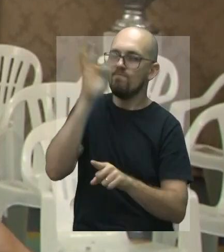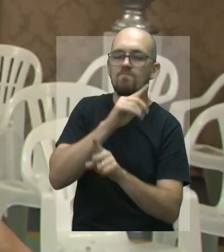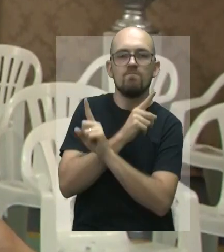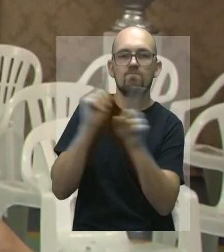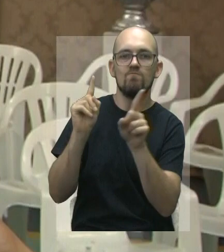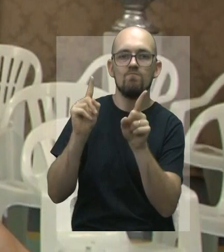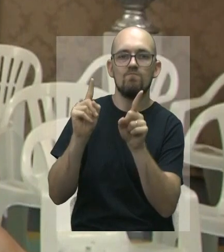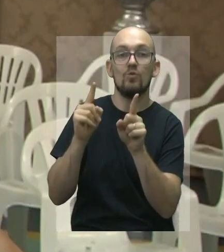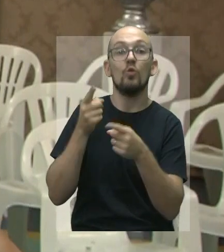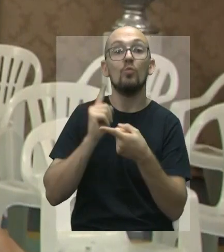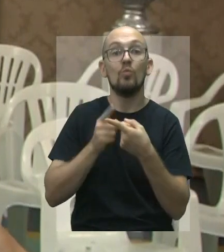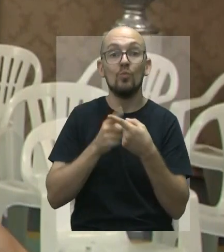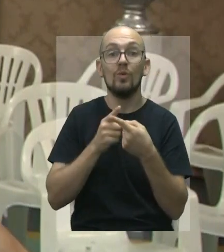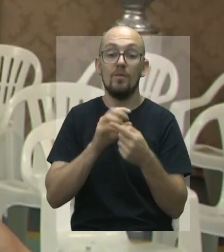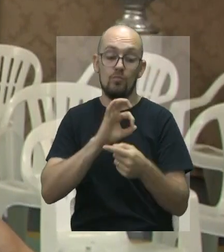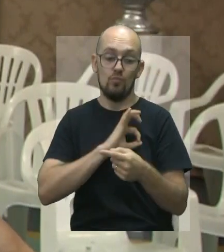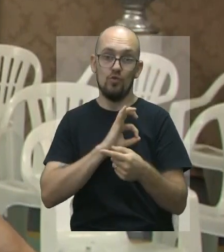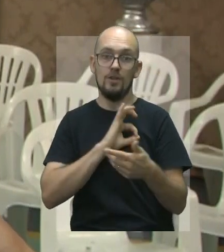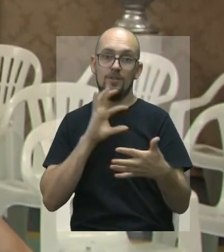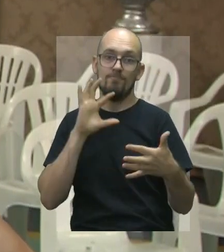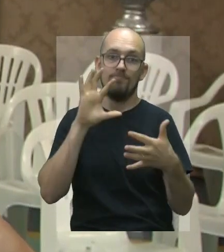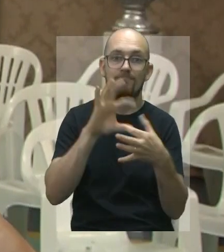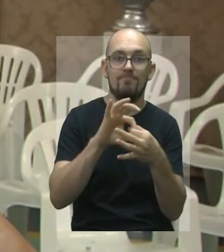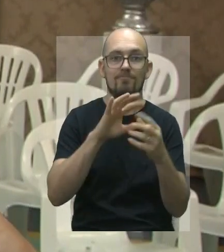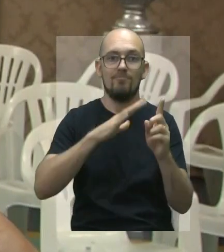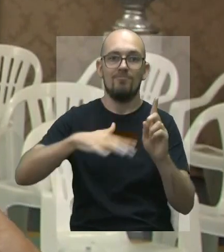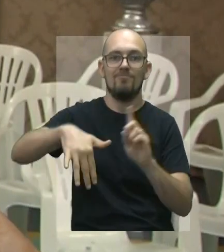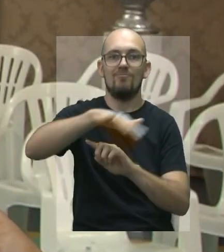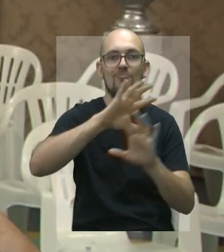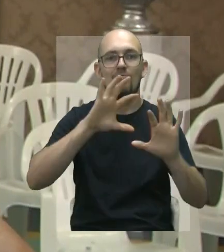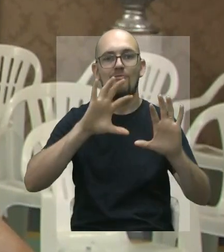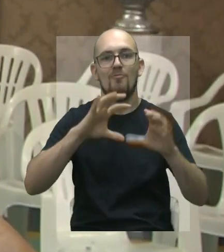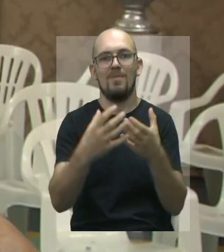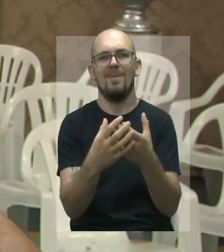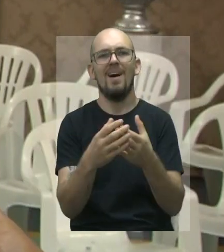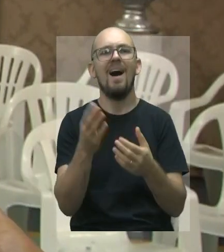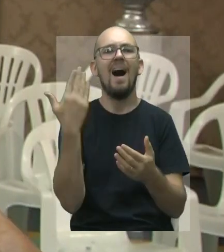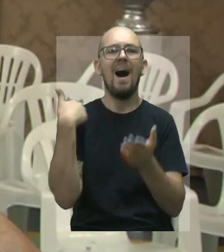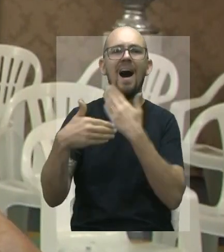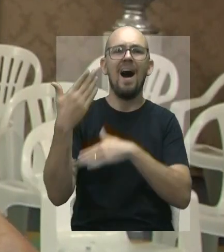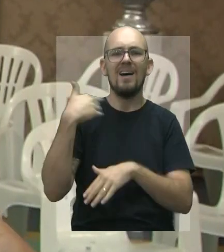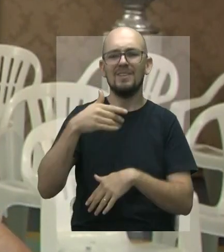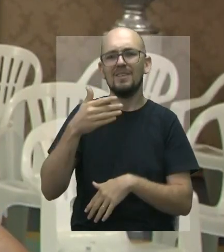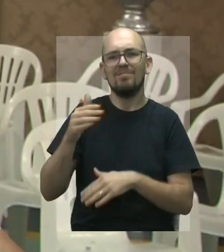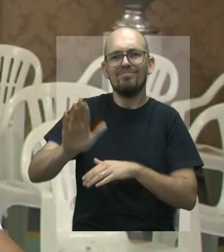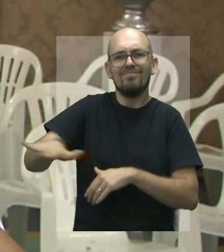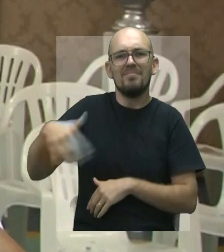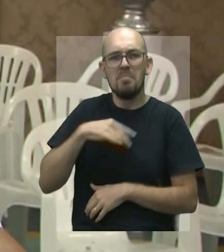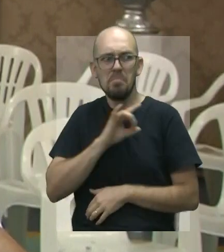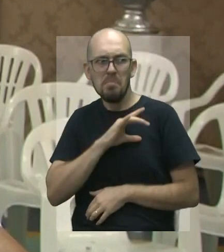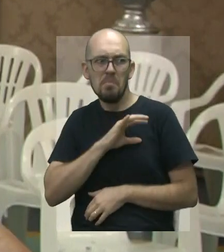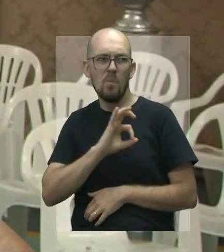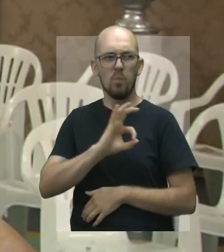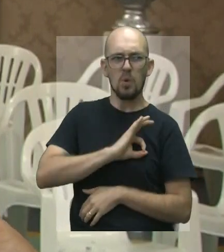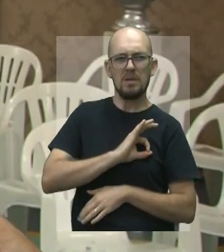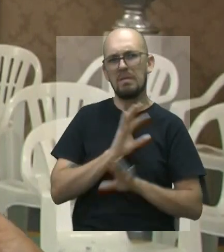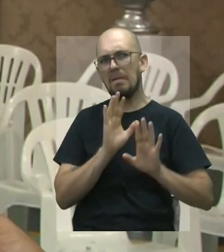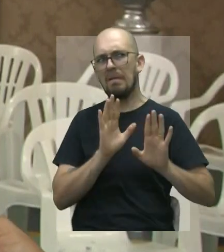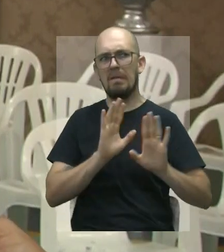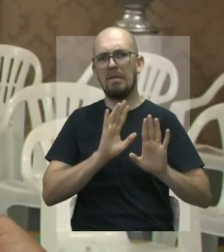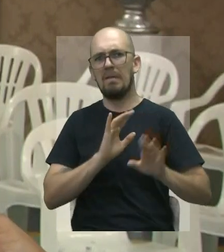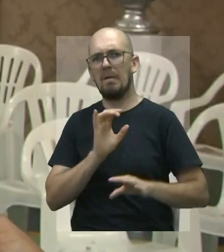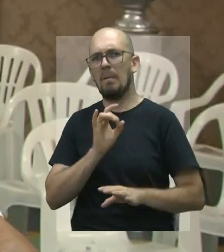Polícia Militar e a comunidade, e os jovens desmistificou aquele medo de polícia. Foi, assim, para mim